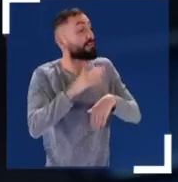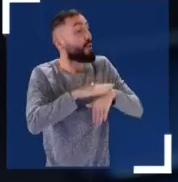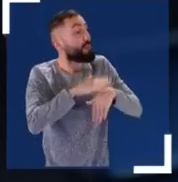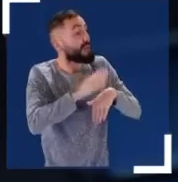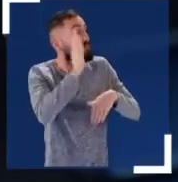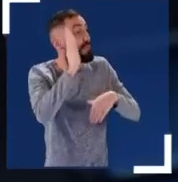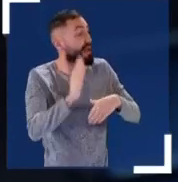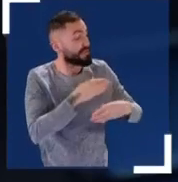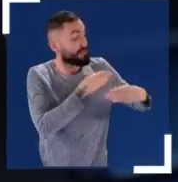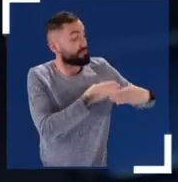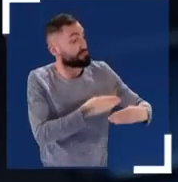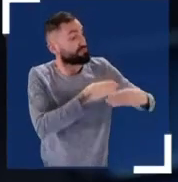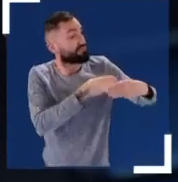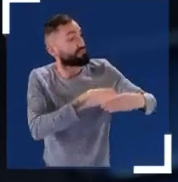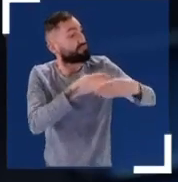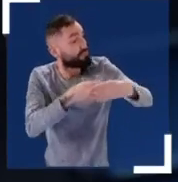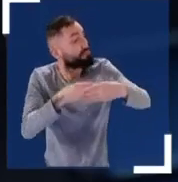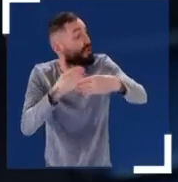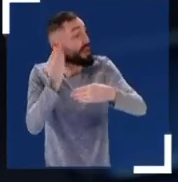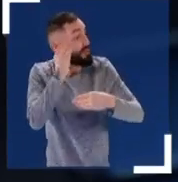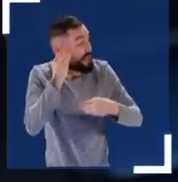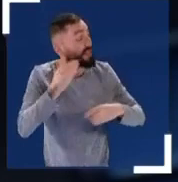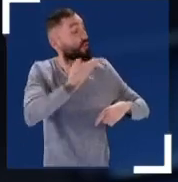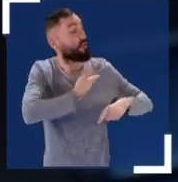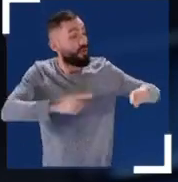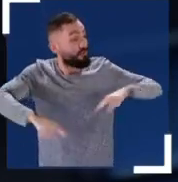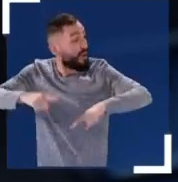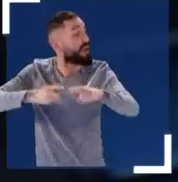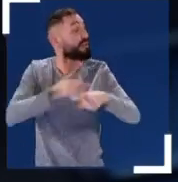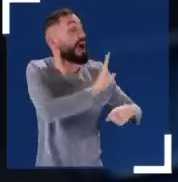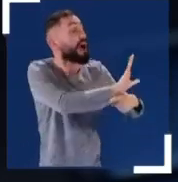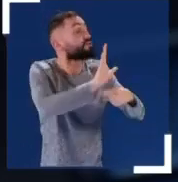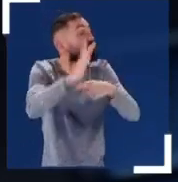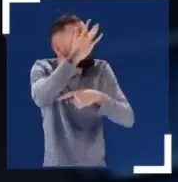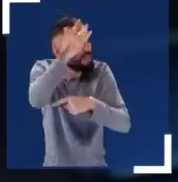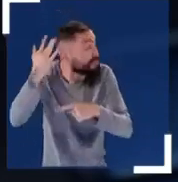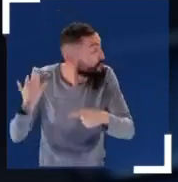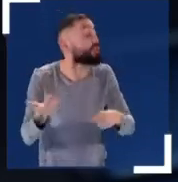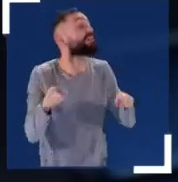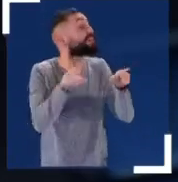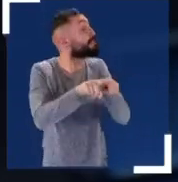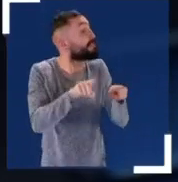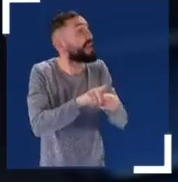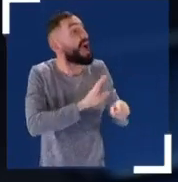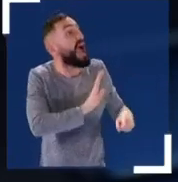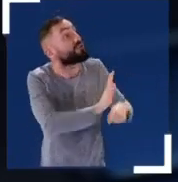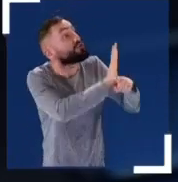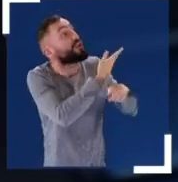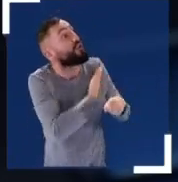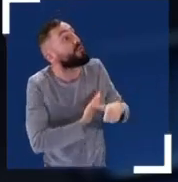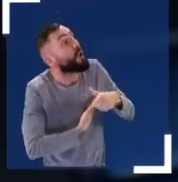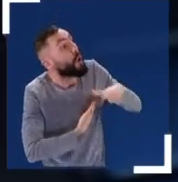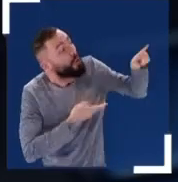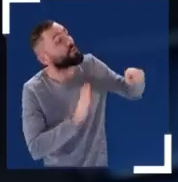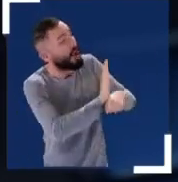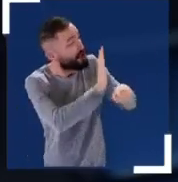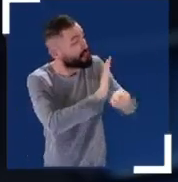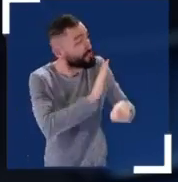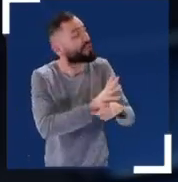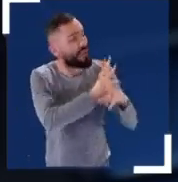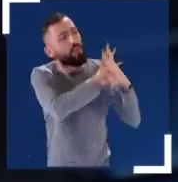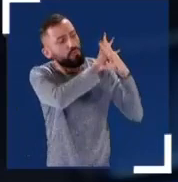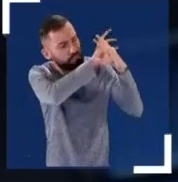lutando, disputando eleições, governando, podendo ajudar as pessoas, podendo ajudar diversos governos diferentes. Acumulei uma